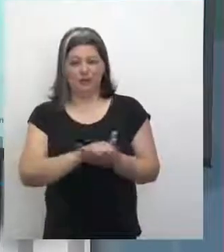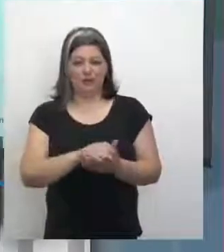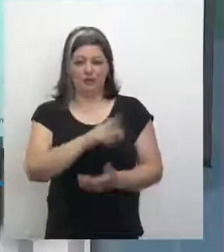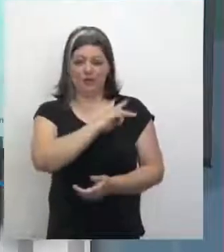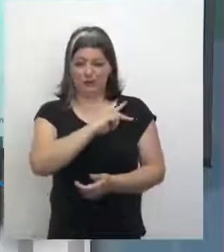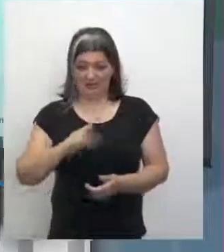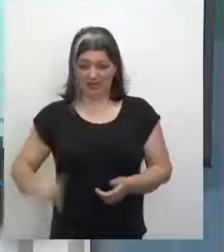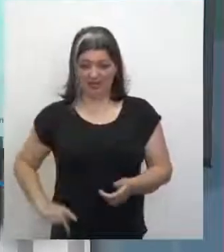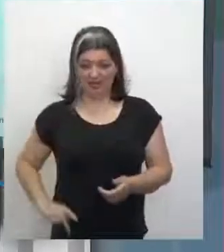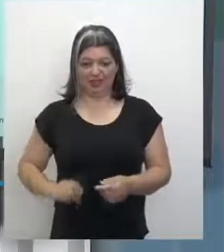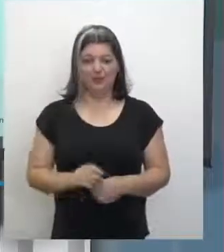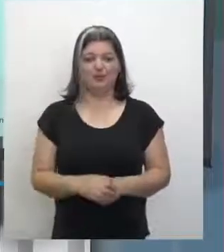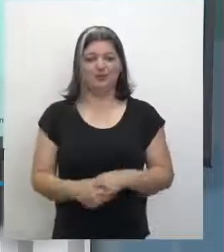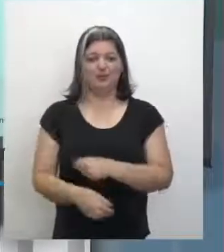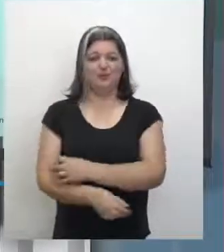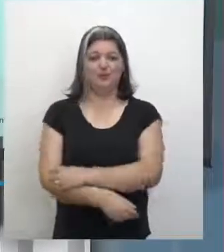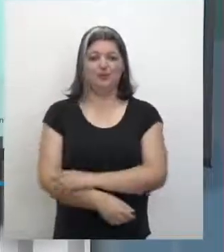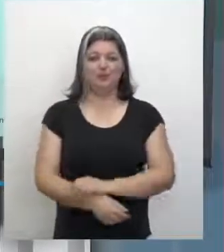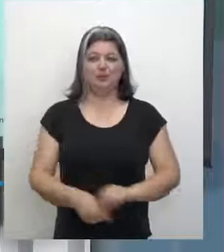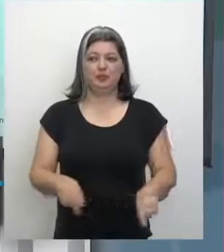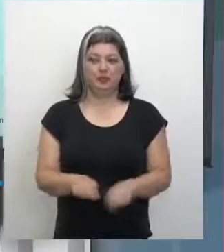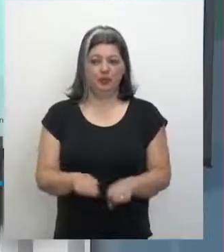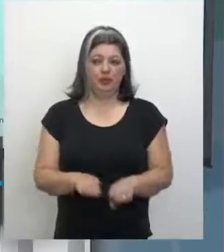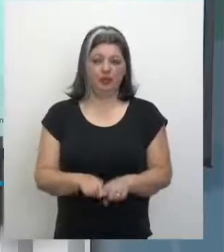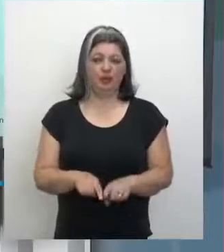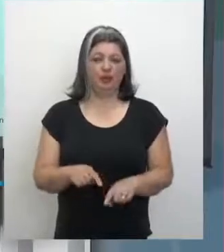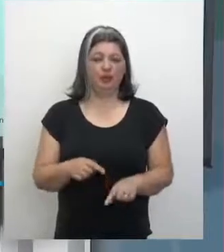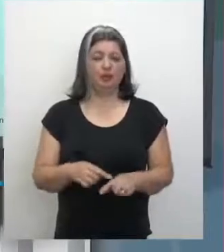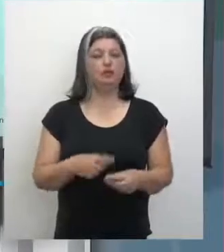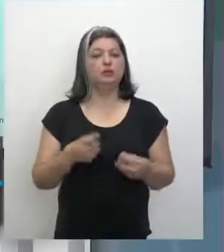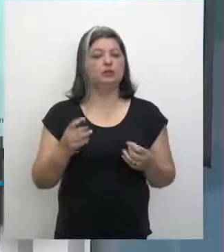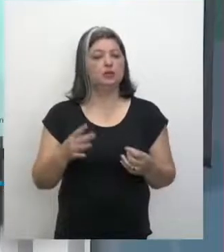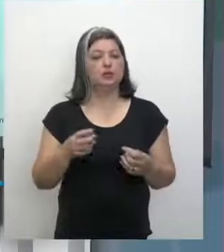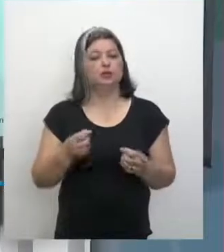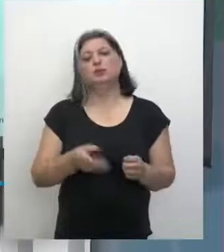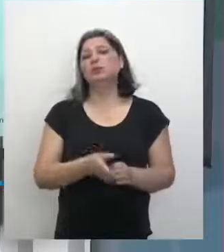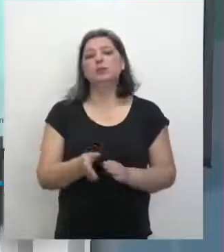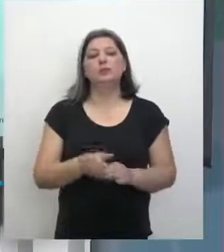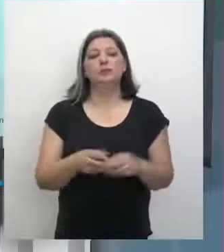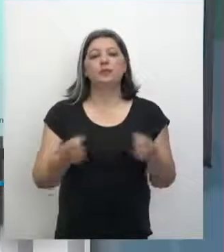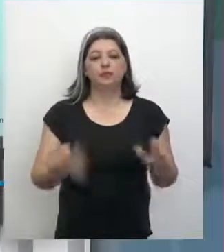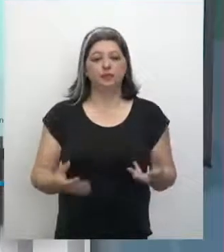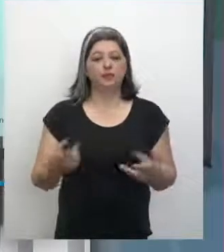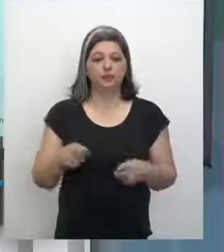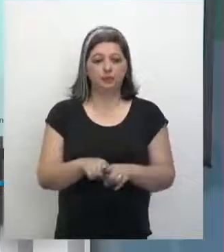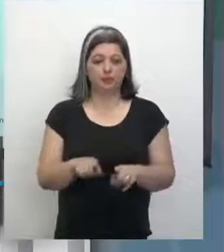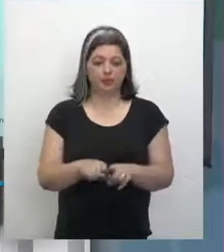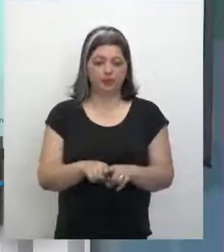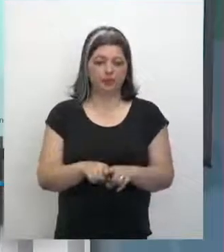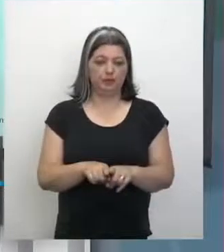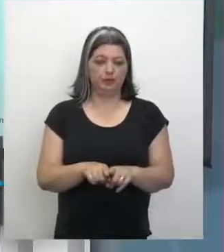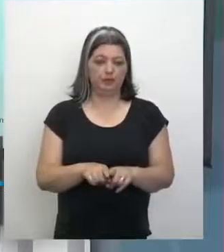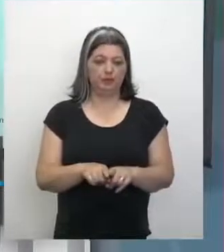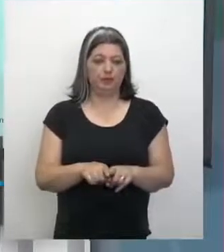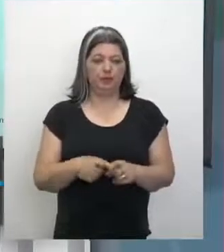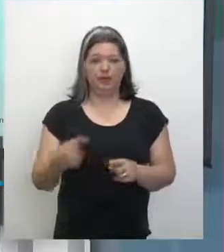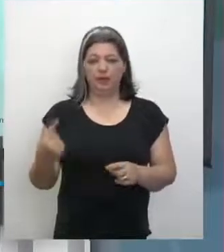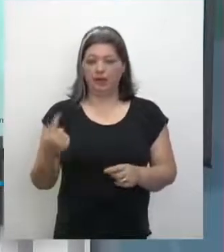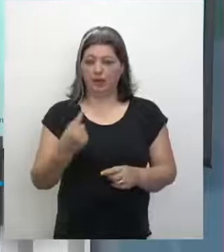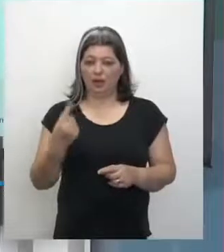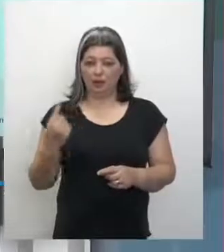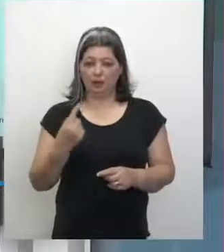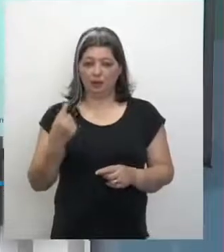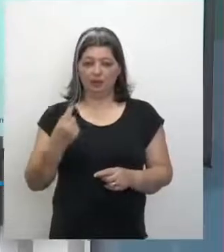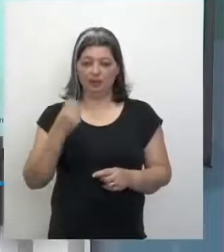pelos históricos falados, que até assisti um documentário, né, de Roosevelt e retratando também a primeira dama, ela